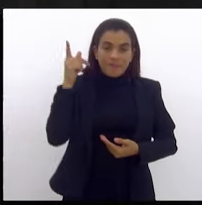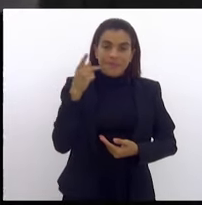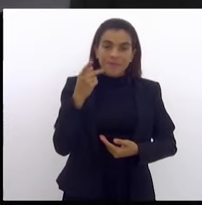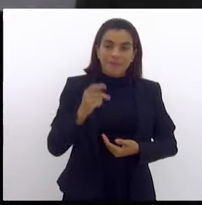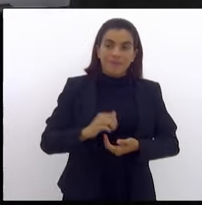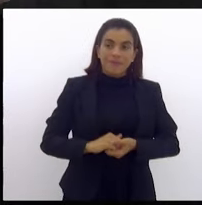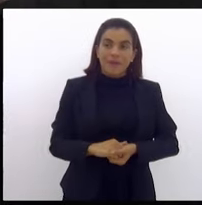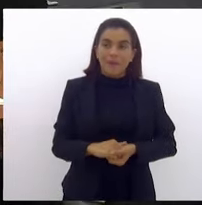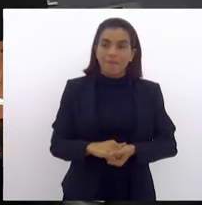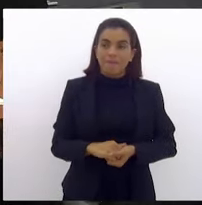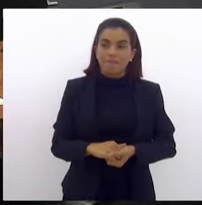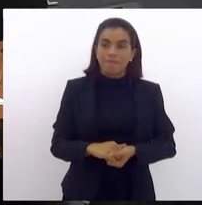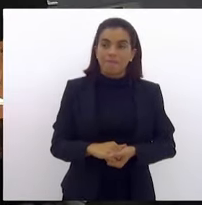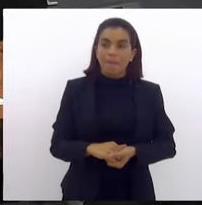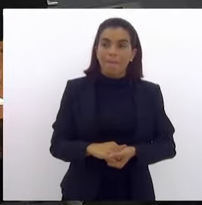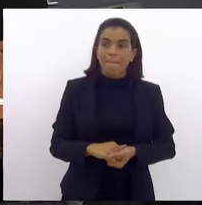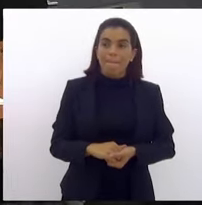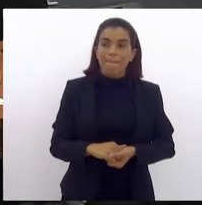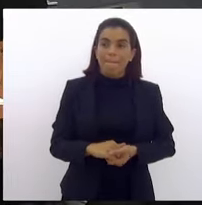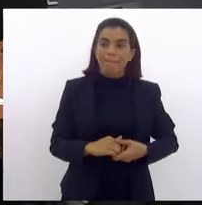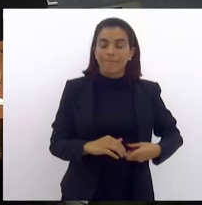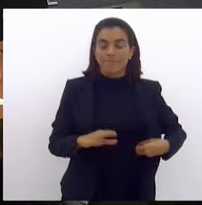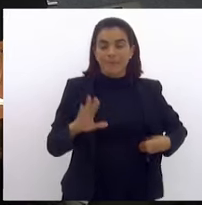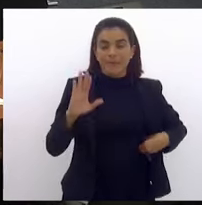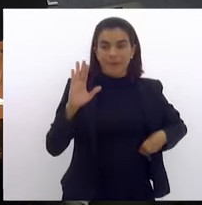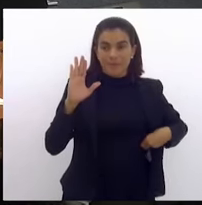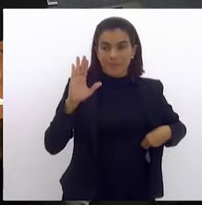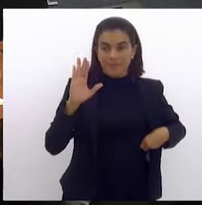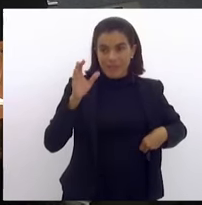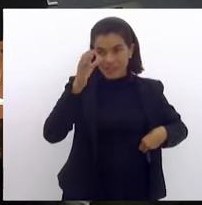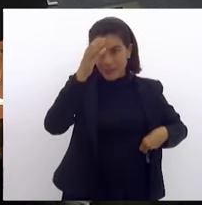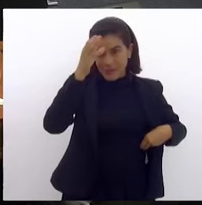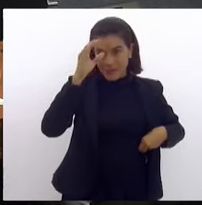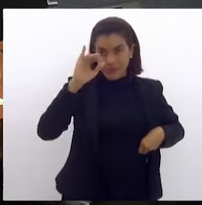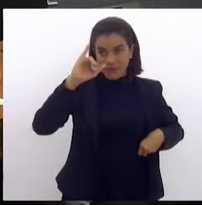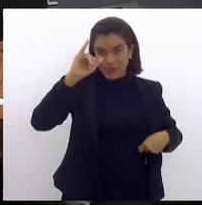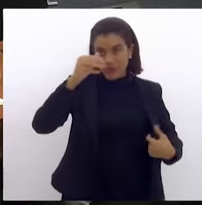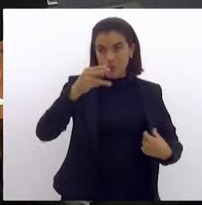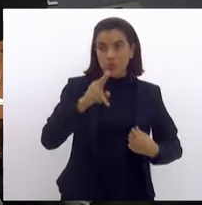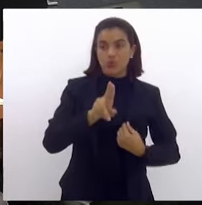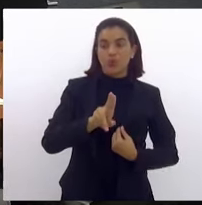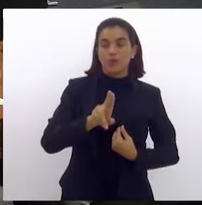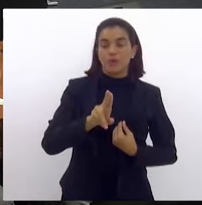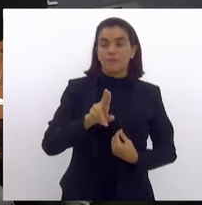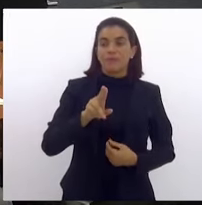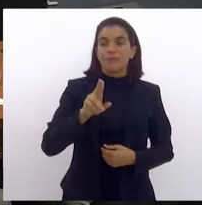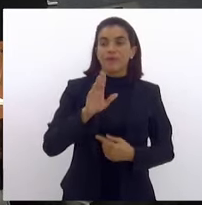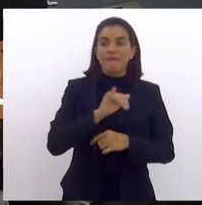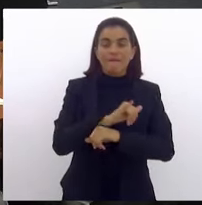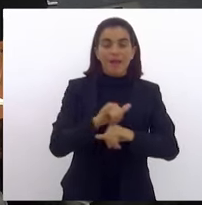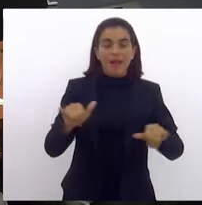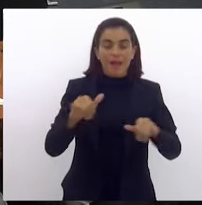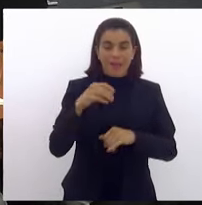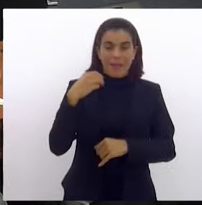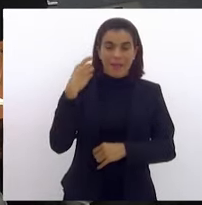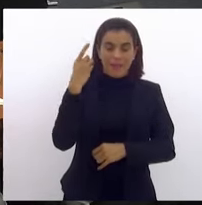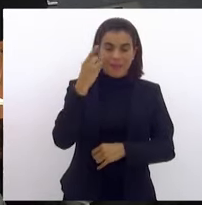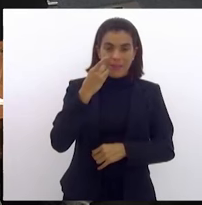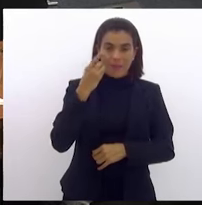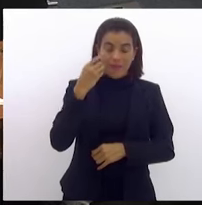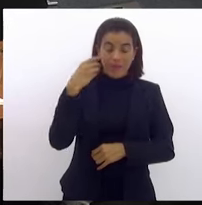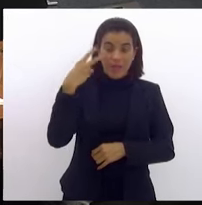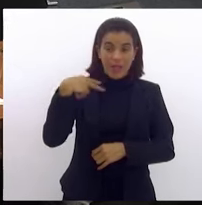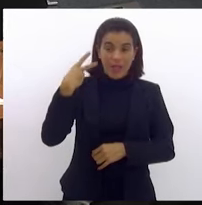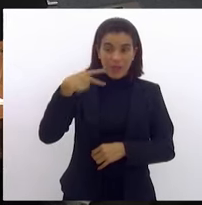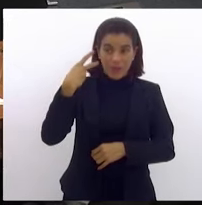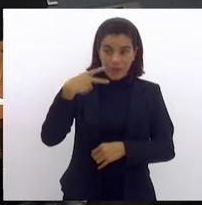da... Senhor presidente... Da hora. Muito rapidamente, só anunciar a presença do vereador Wendel, do Espírito Santo, da